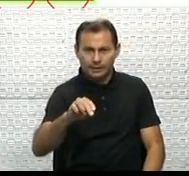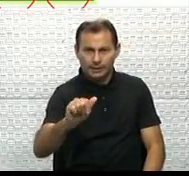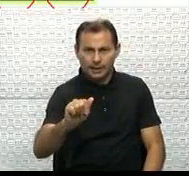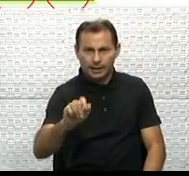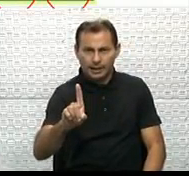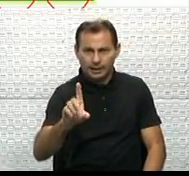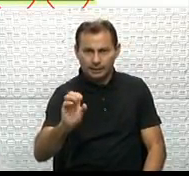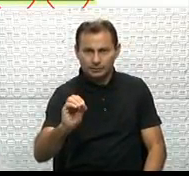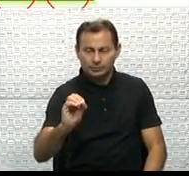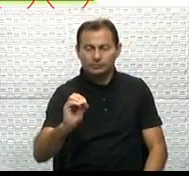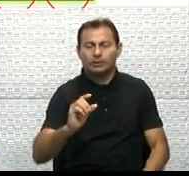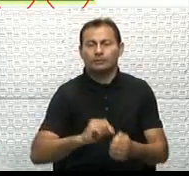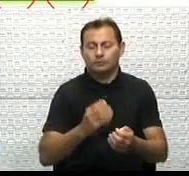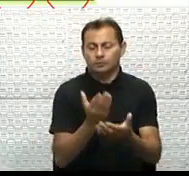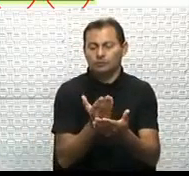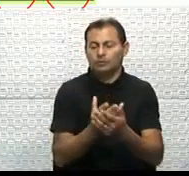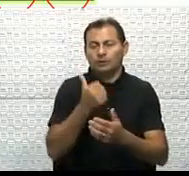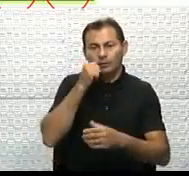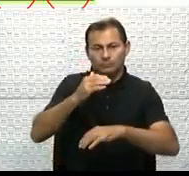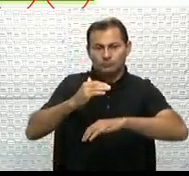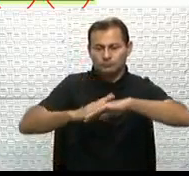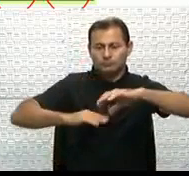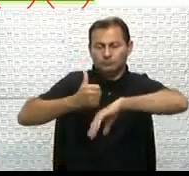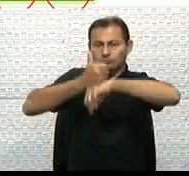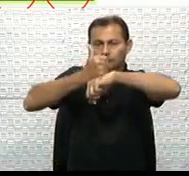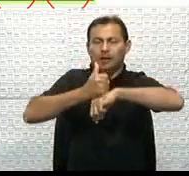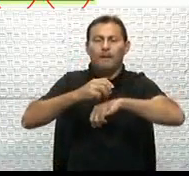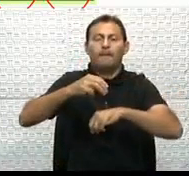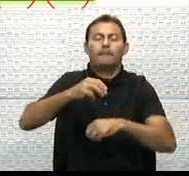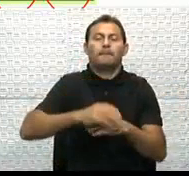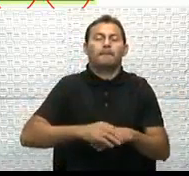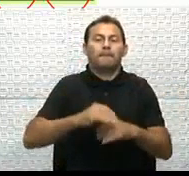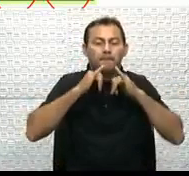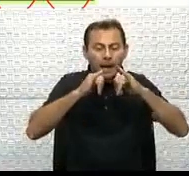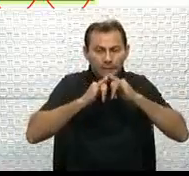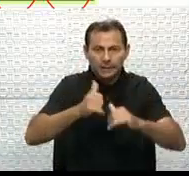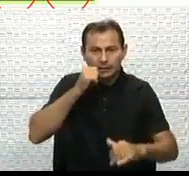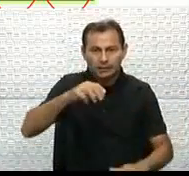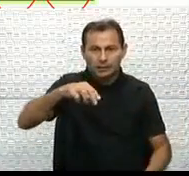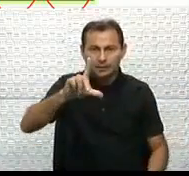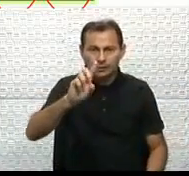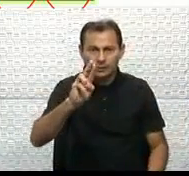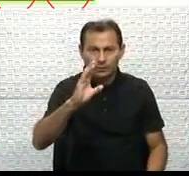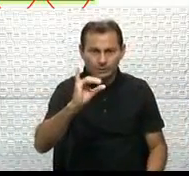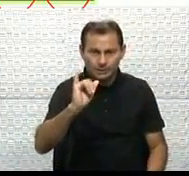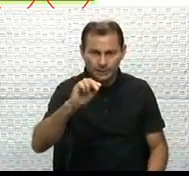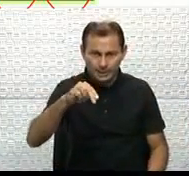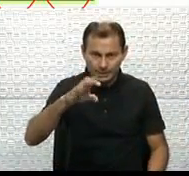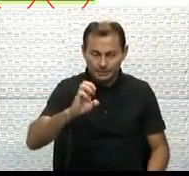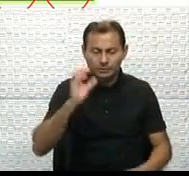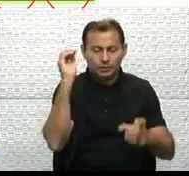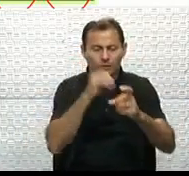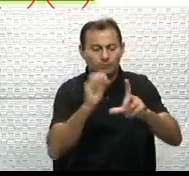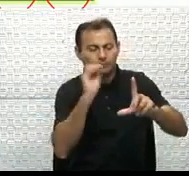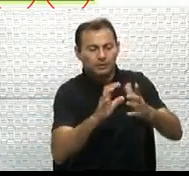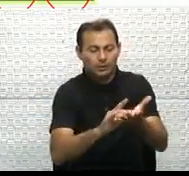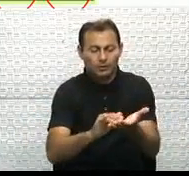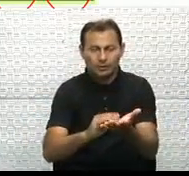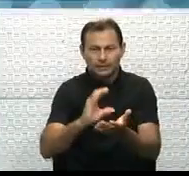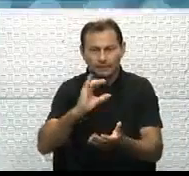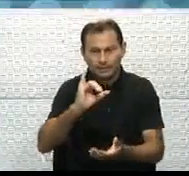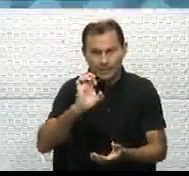Partiu de um estudo, nesse caso feito pela profissional de marketing, a Luciane. Então, é esses pares ordenados que você insere lá na